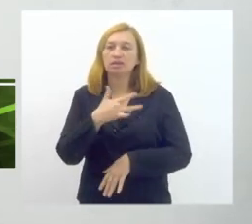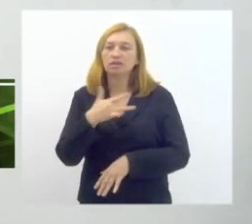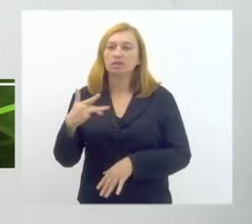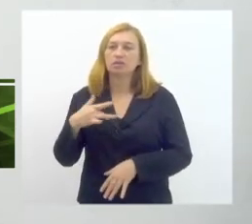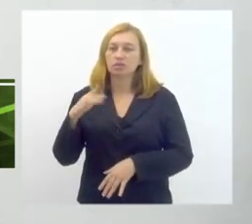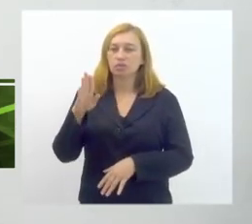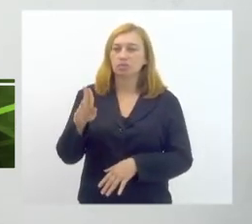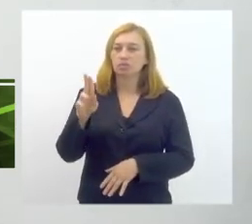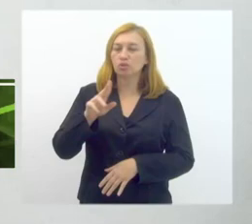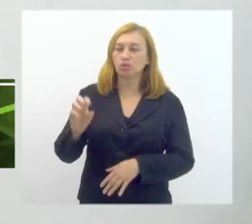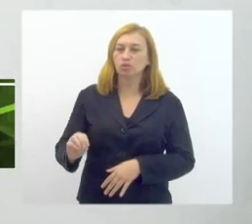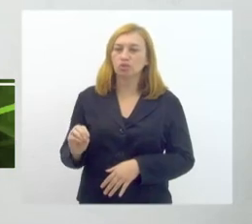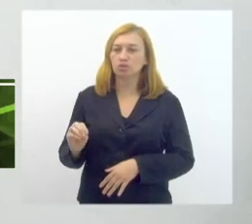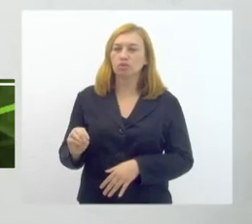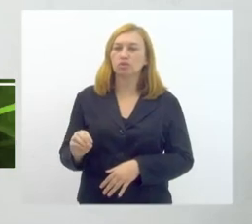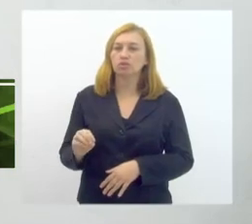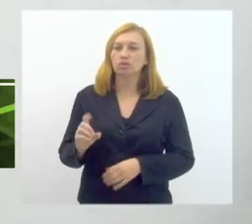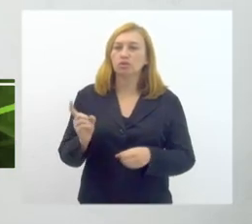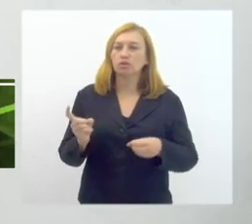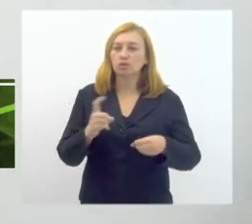consórcio CISBALE.